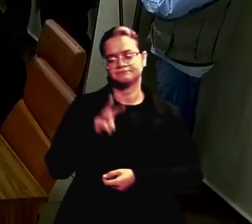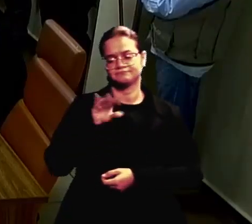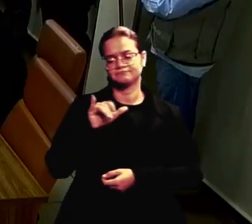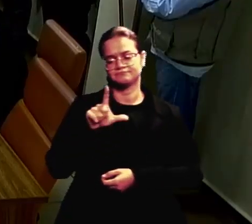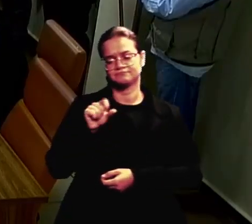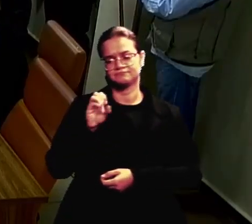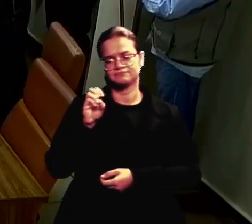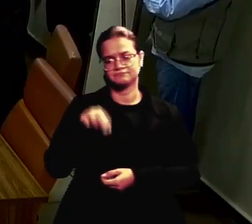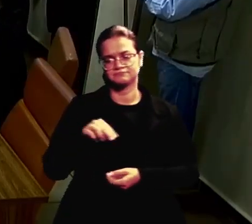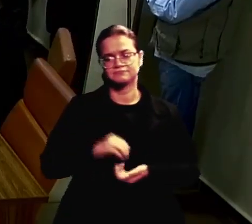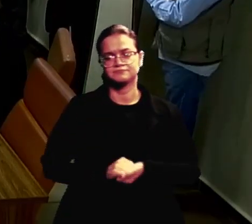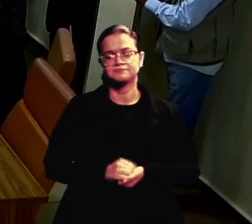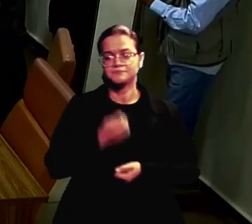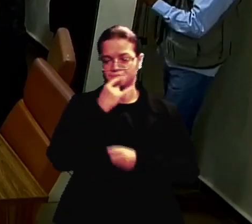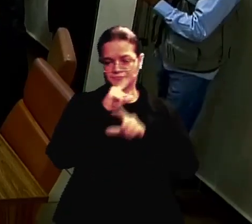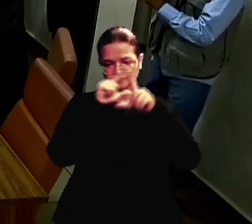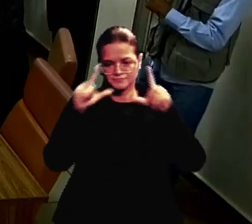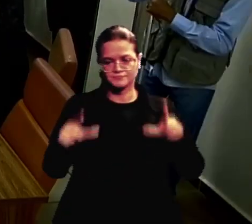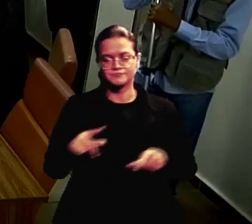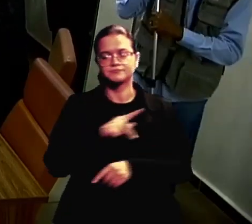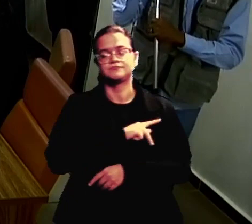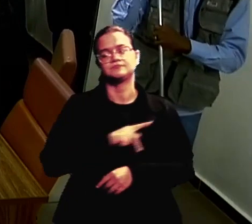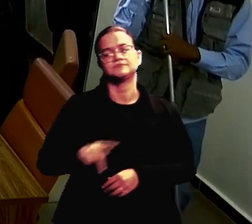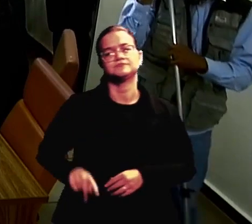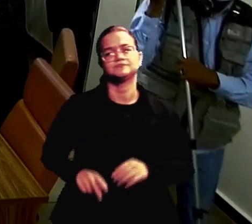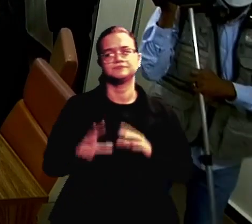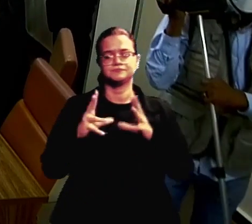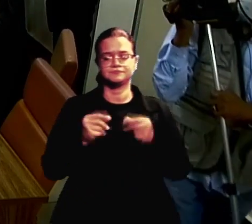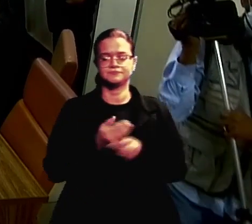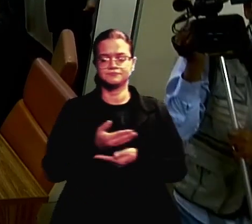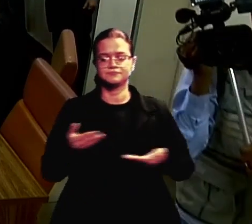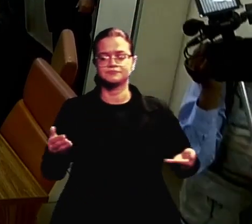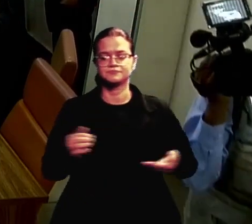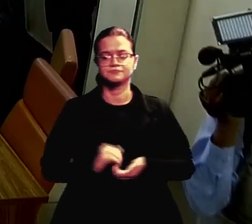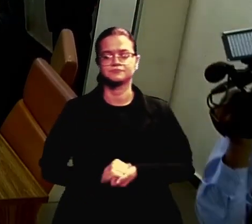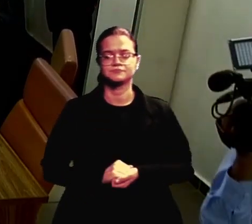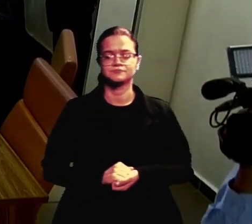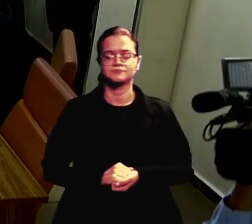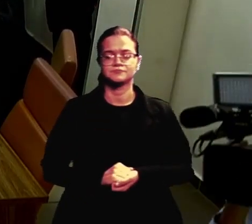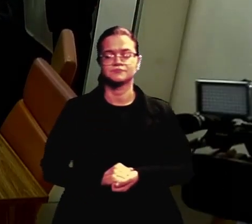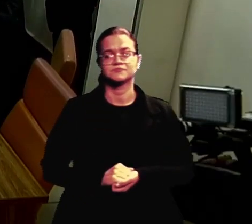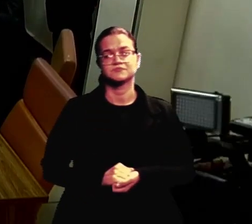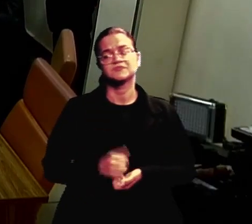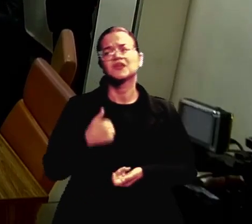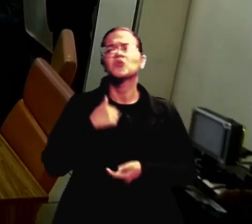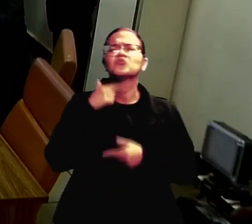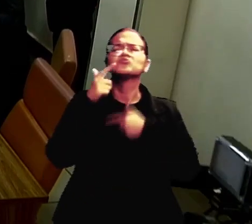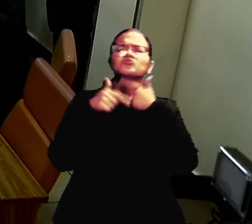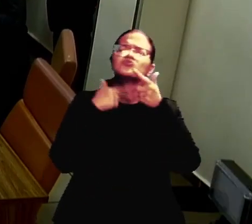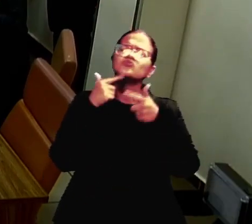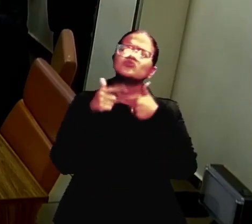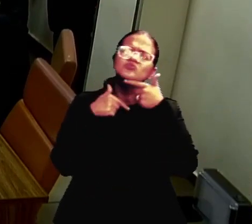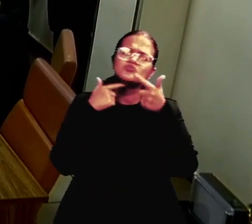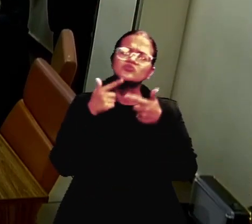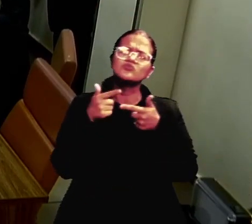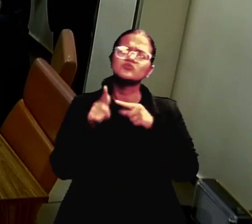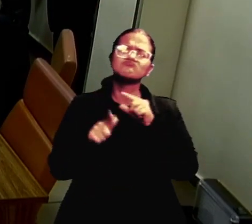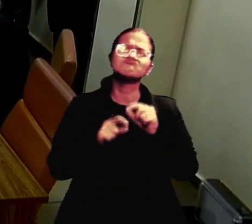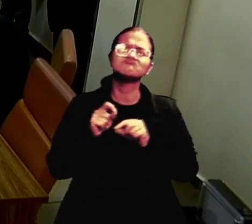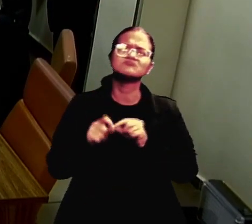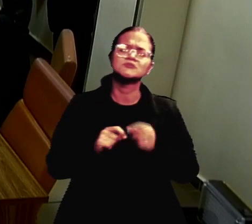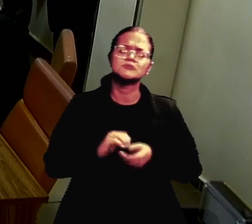palavra. Bom dia, presidente, e a todos vereadores. Presidente, estou numa dúvida aqui.